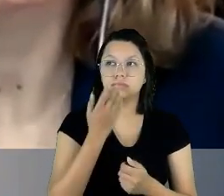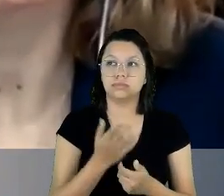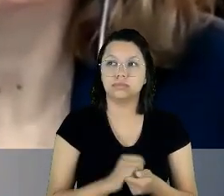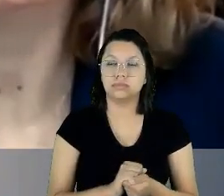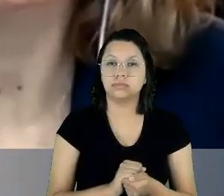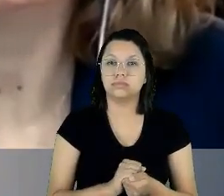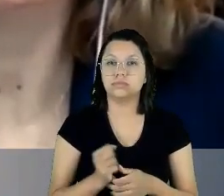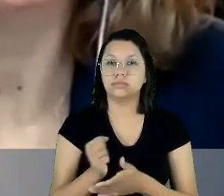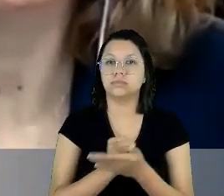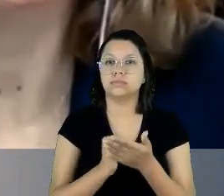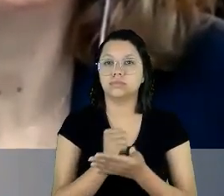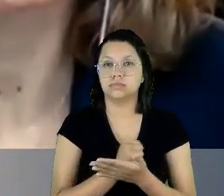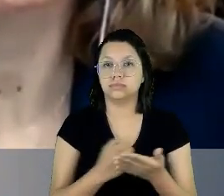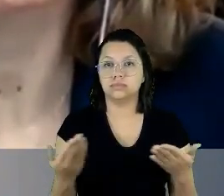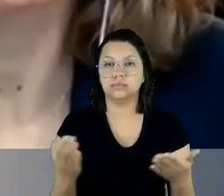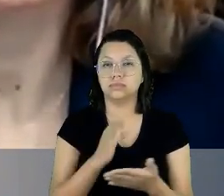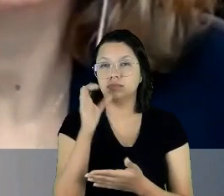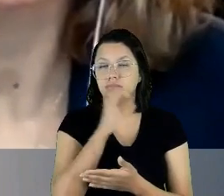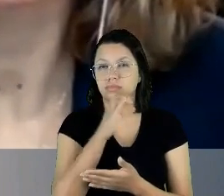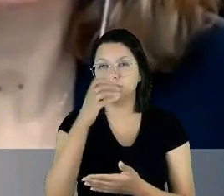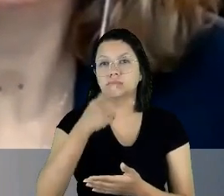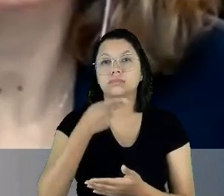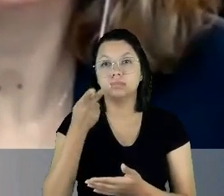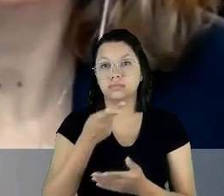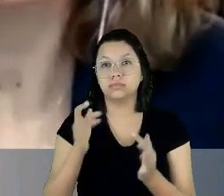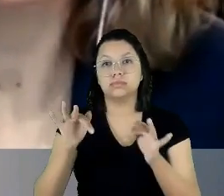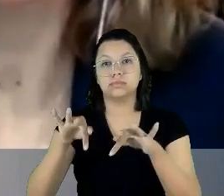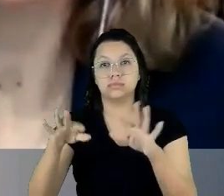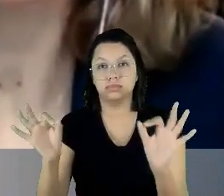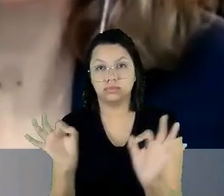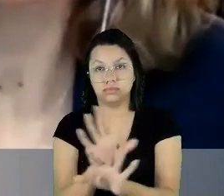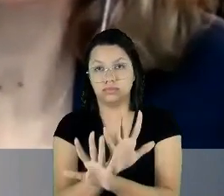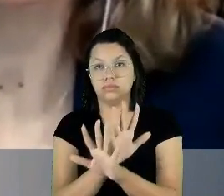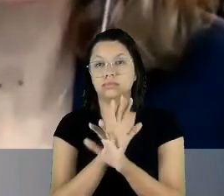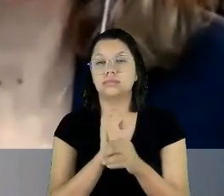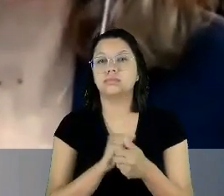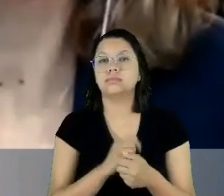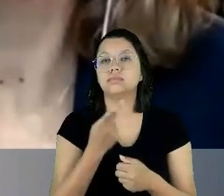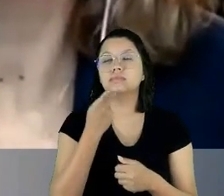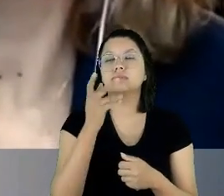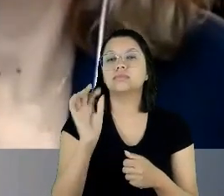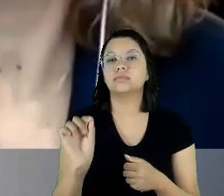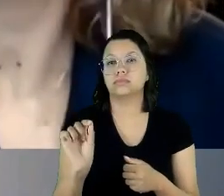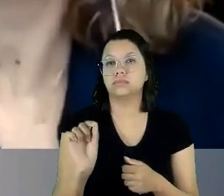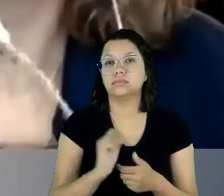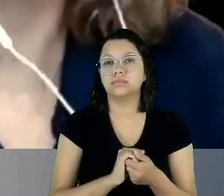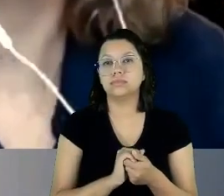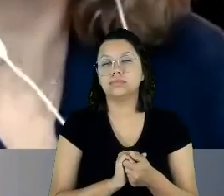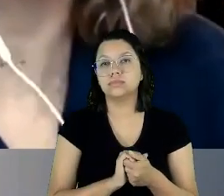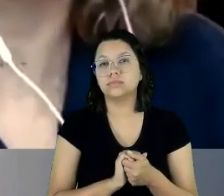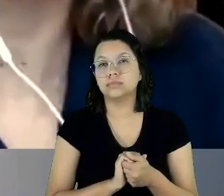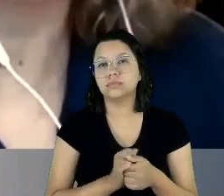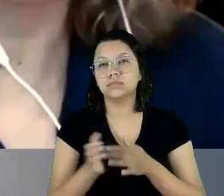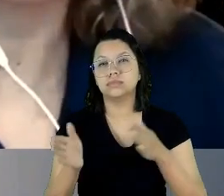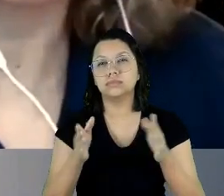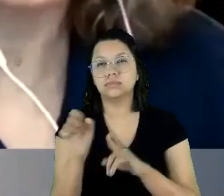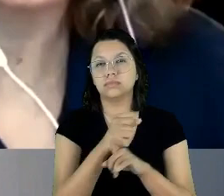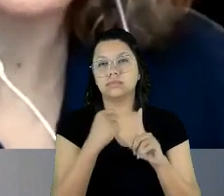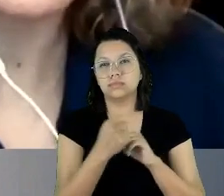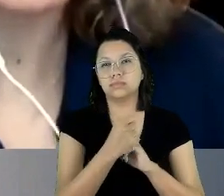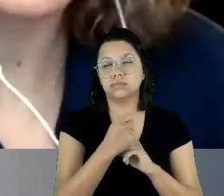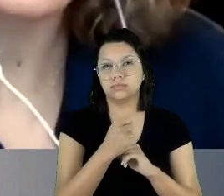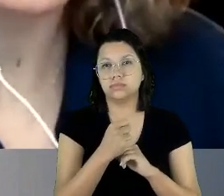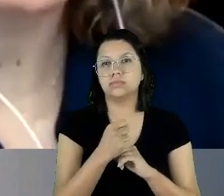Bom, eu, com base nessa breve fala, eu vou encaminhar para o final, dizendo que, enquanto